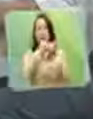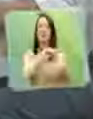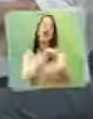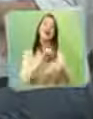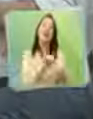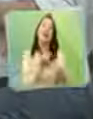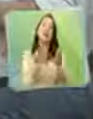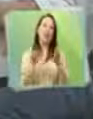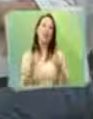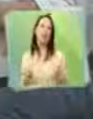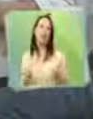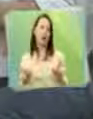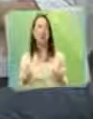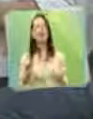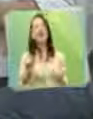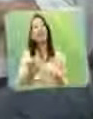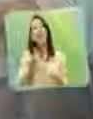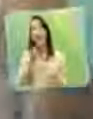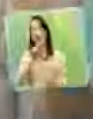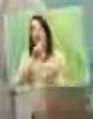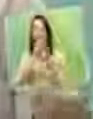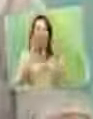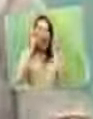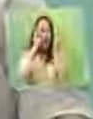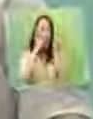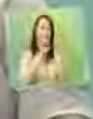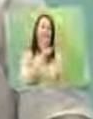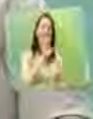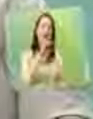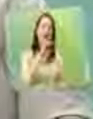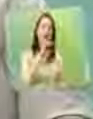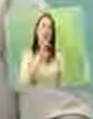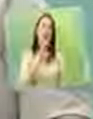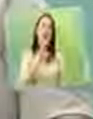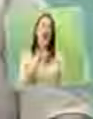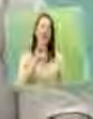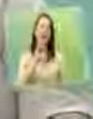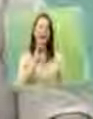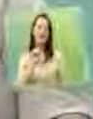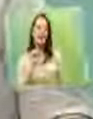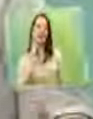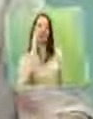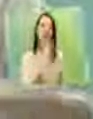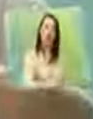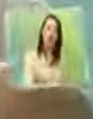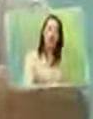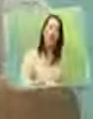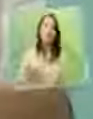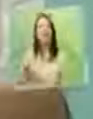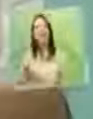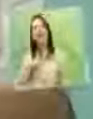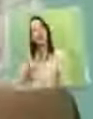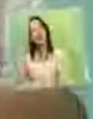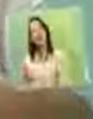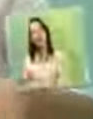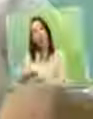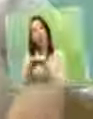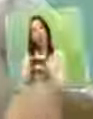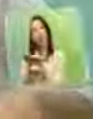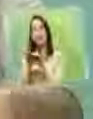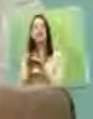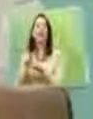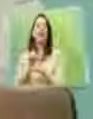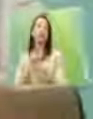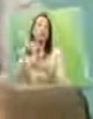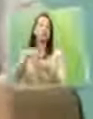uma democracia na Grécia antiga, uma democracia direta. Hoje a gente tem uma democracia indireta ou representativa. Pode cair questões de comparação, por